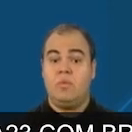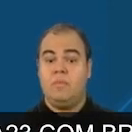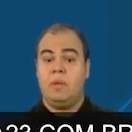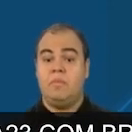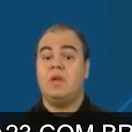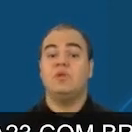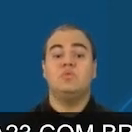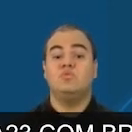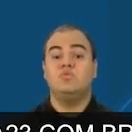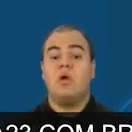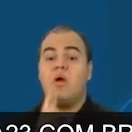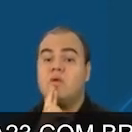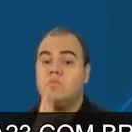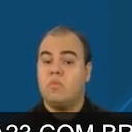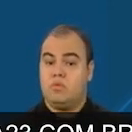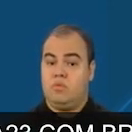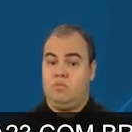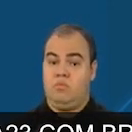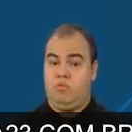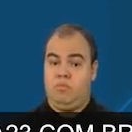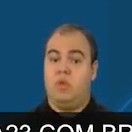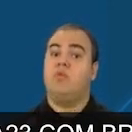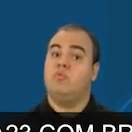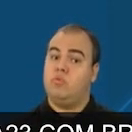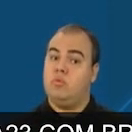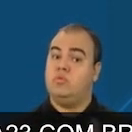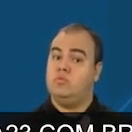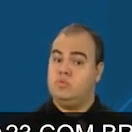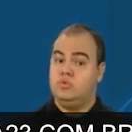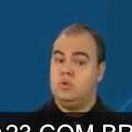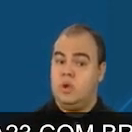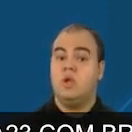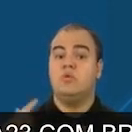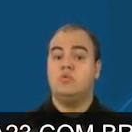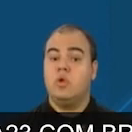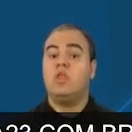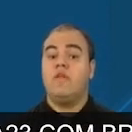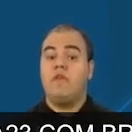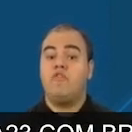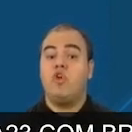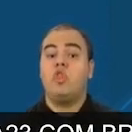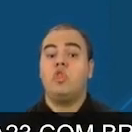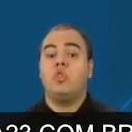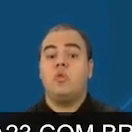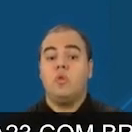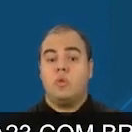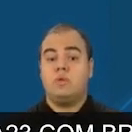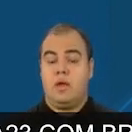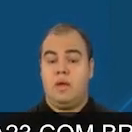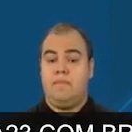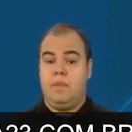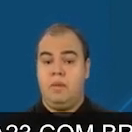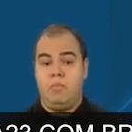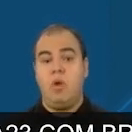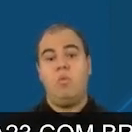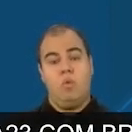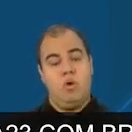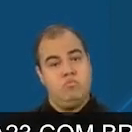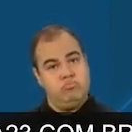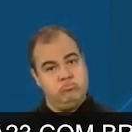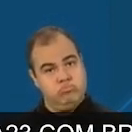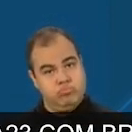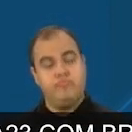respostas para dar no momento. Nós do sindicato somos a favor de todos os aplicativos que venham ajudar